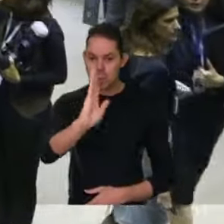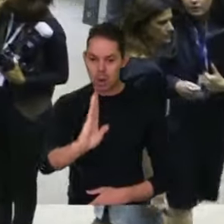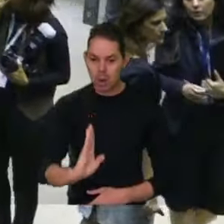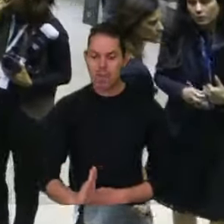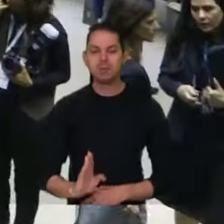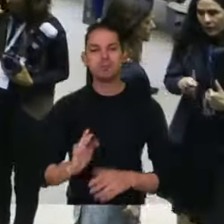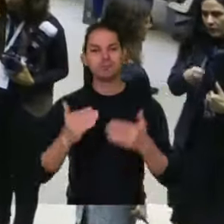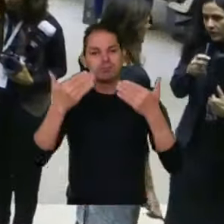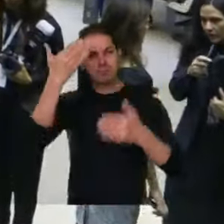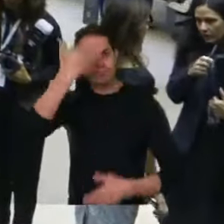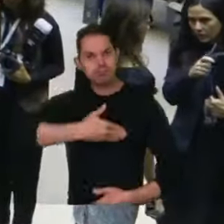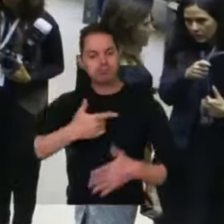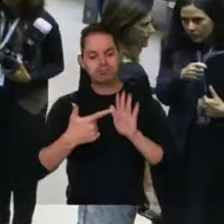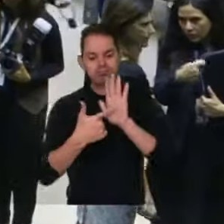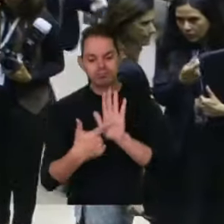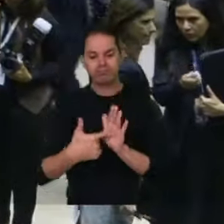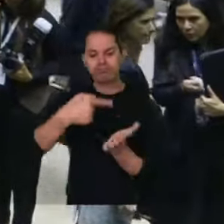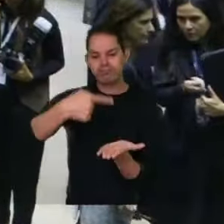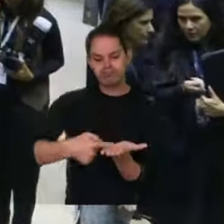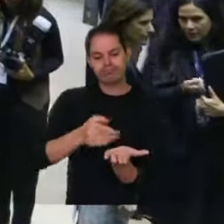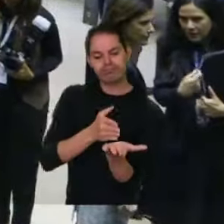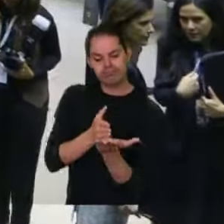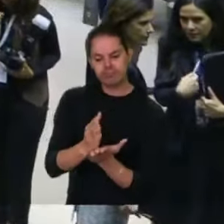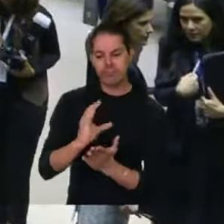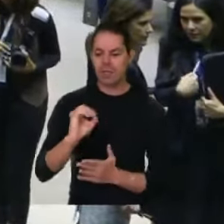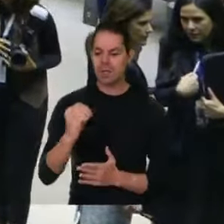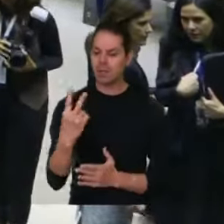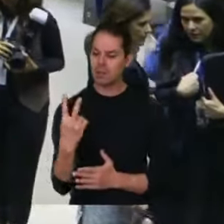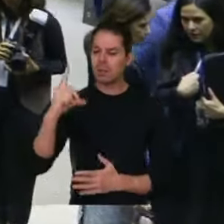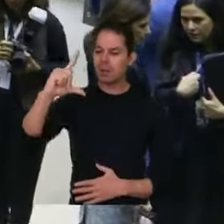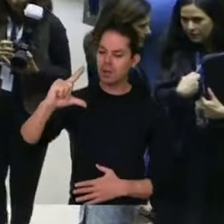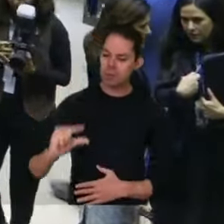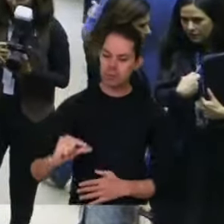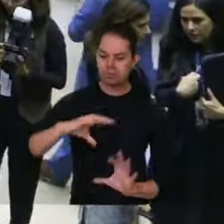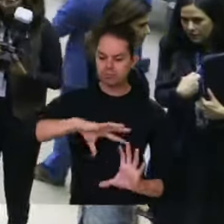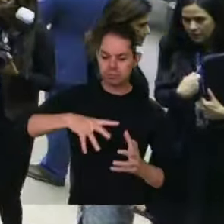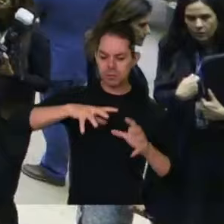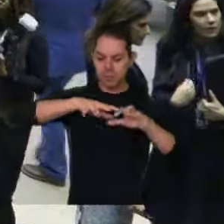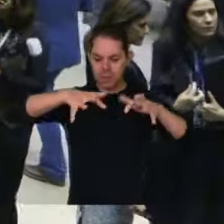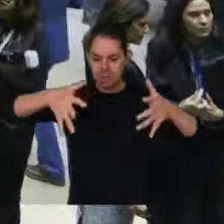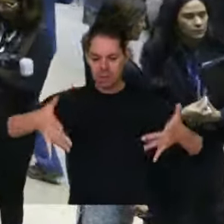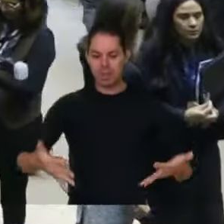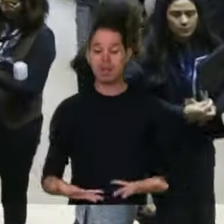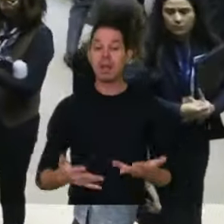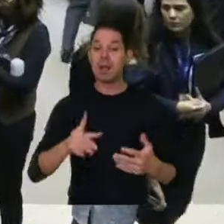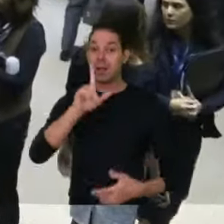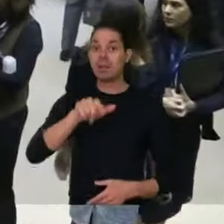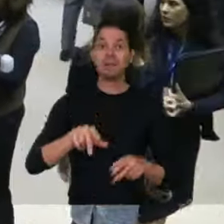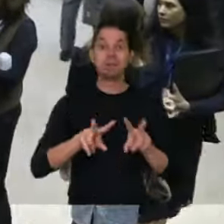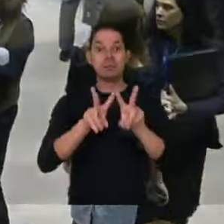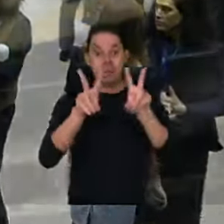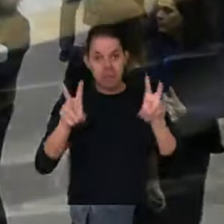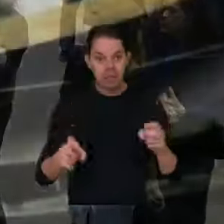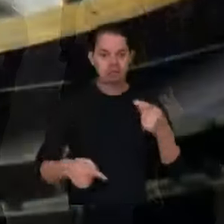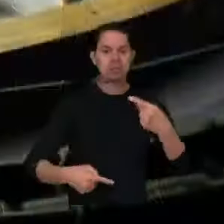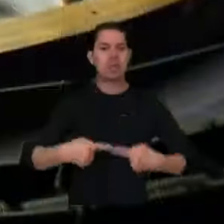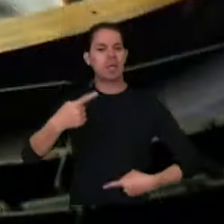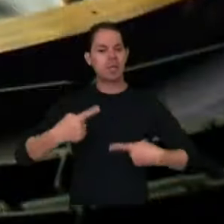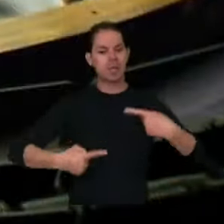a demonstração exata do compromisso com a descarbonização atmosférica Essa é uma das temáticas eh que estará